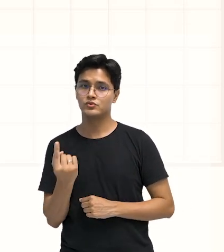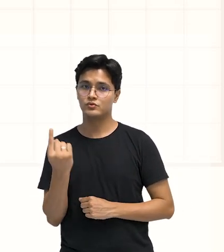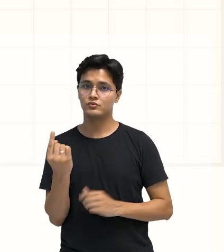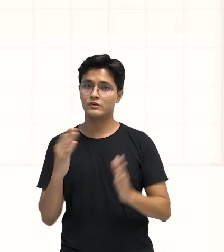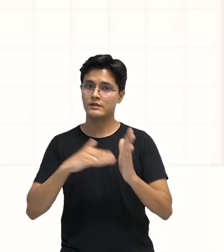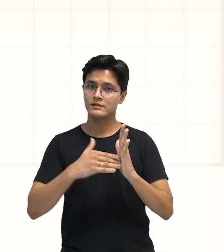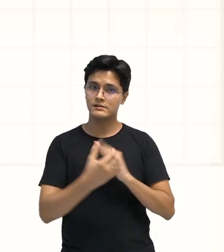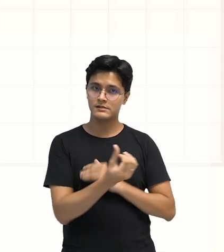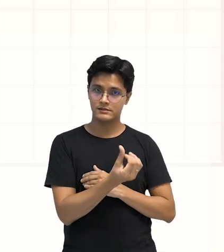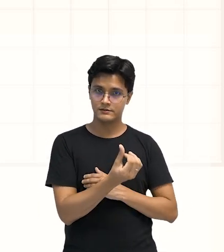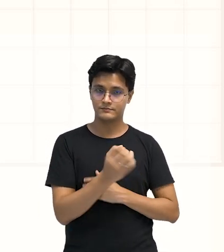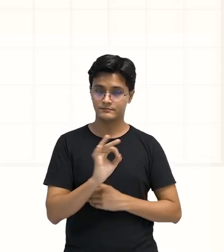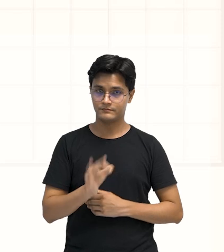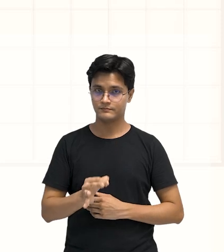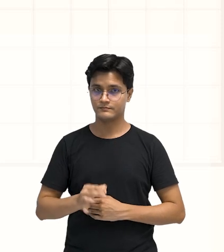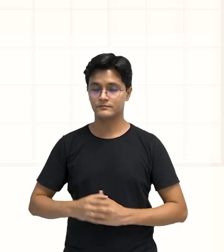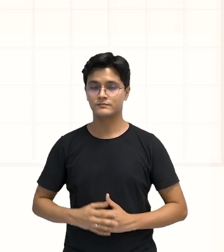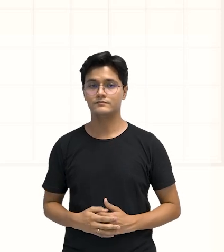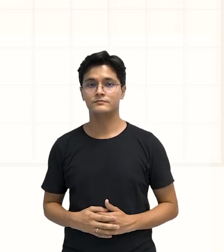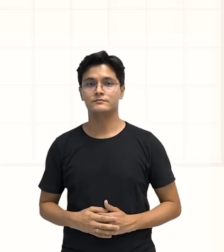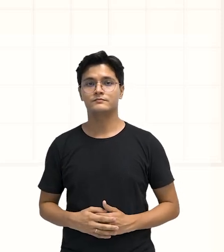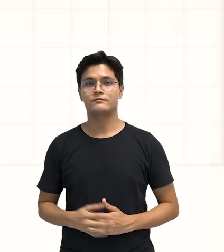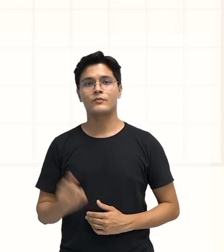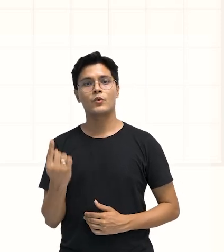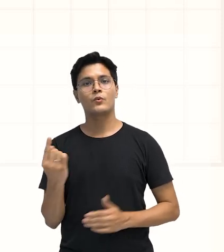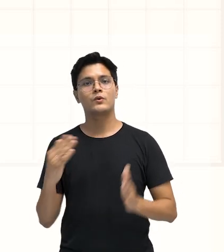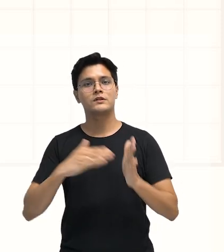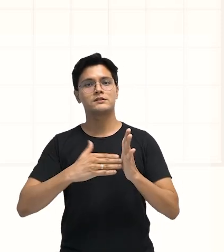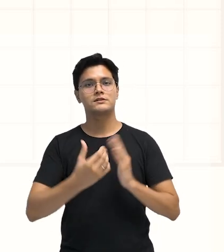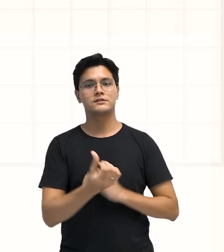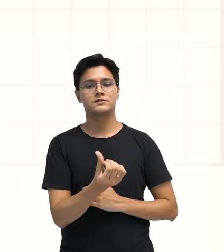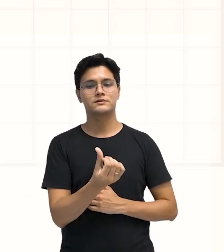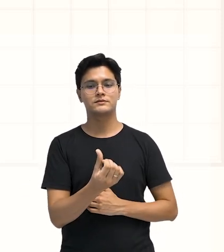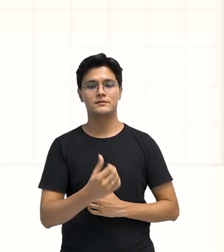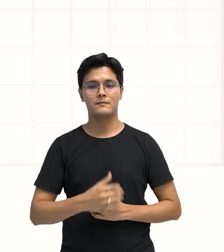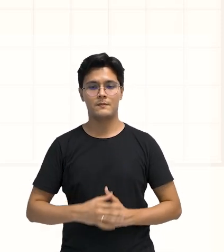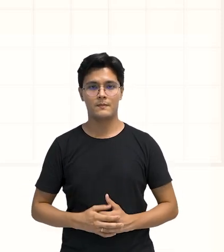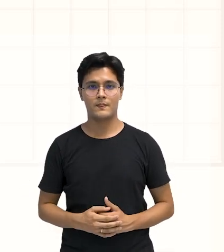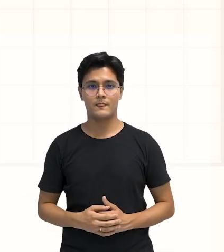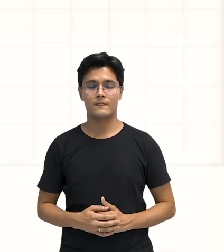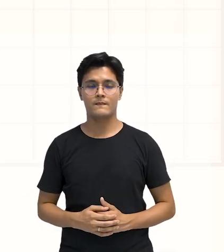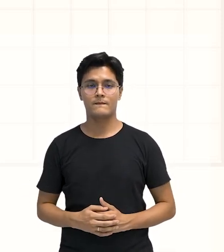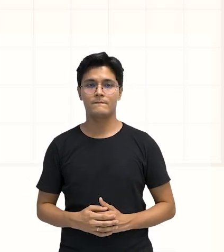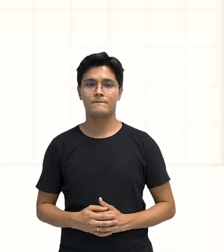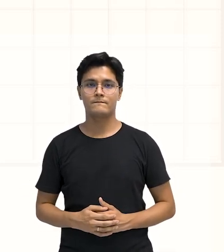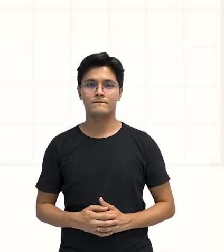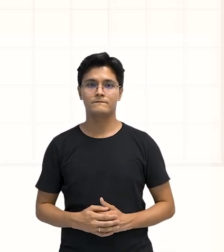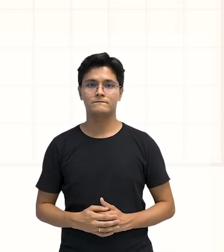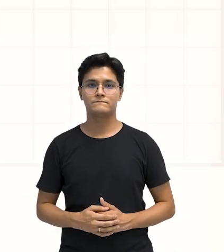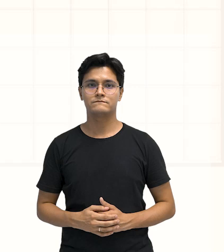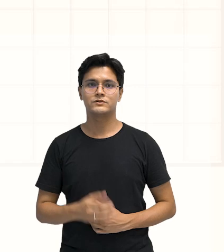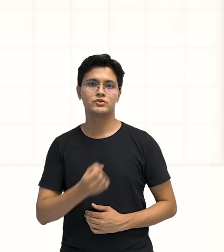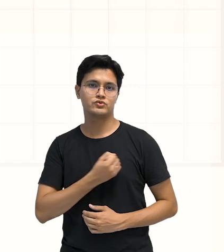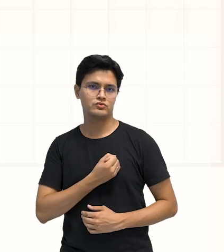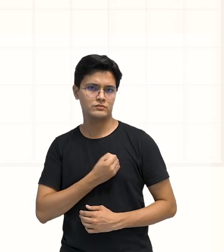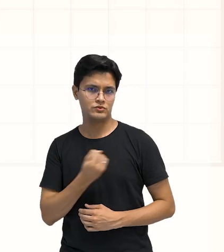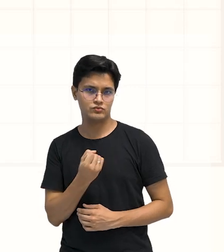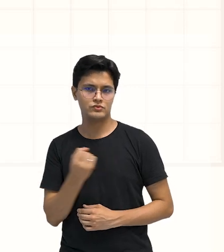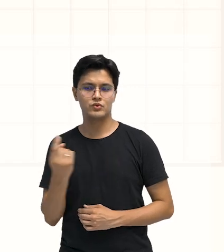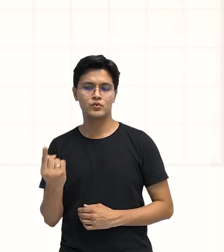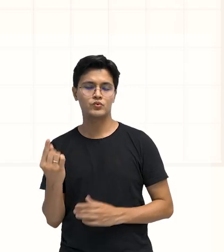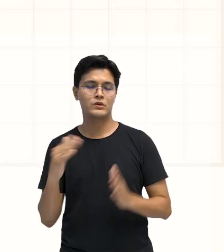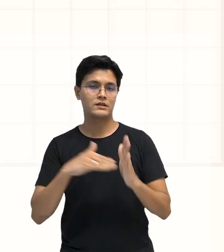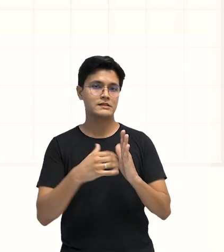a 6, certo? Os números de 1 a 6. Então, esse é o meu espaço